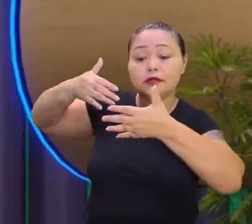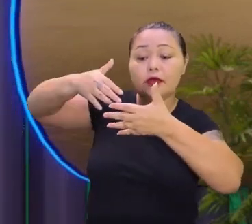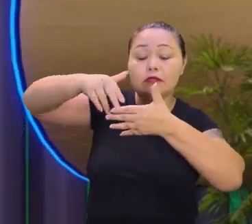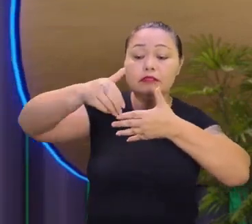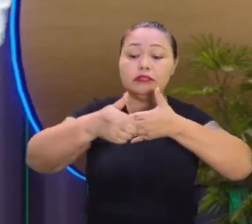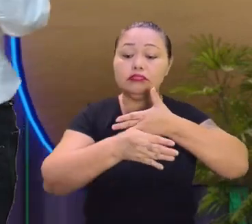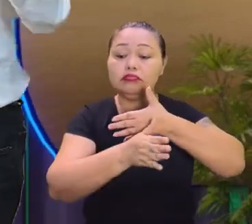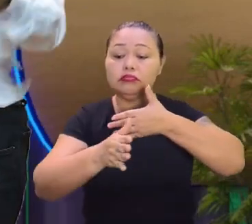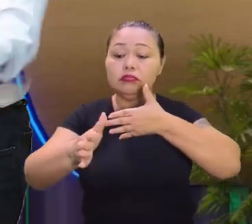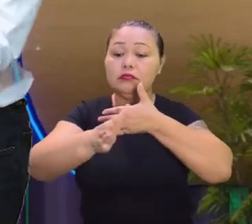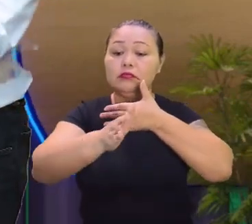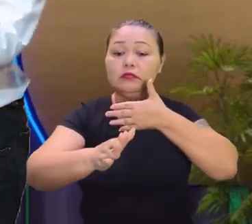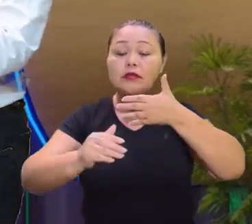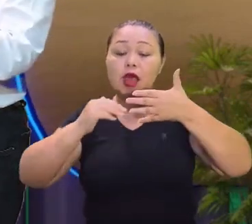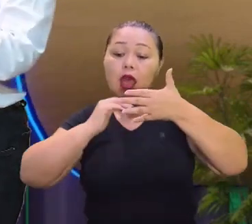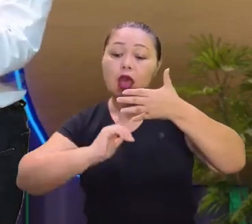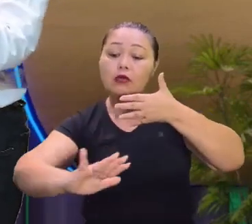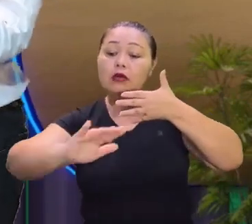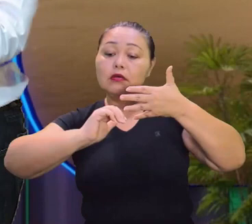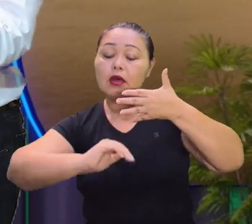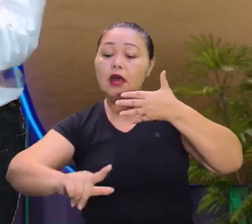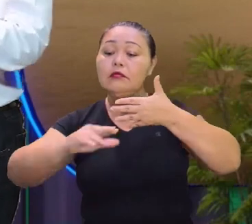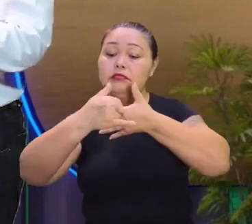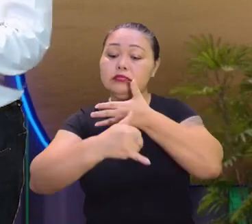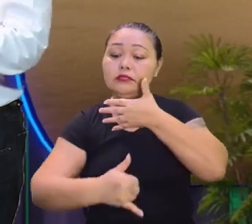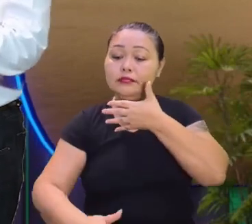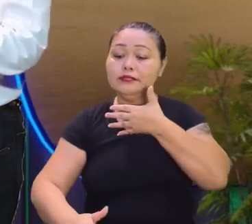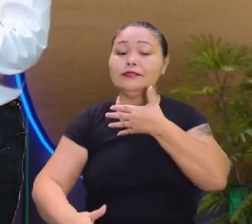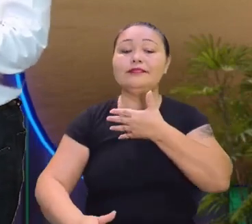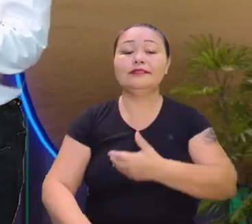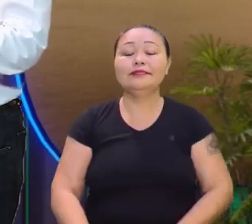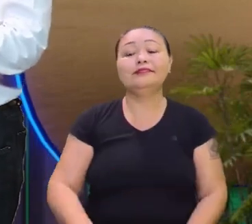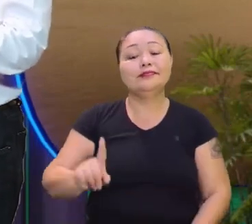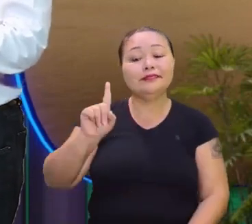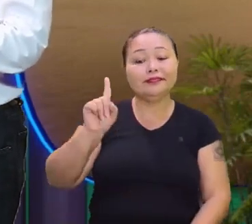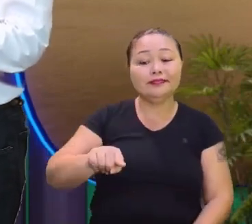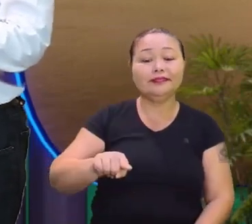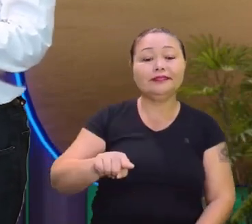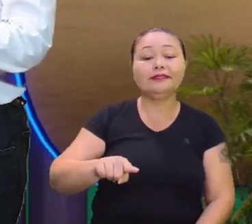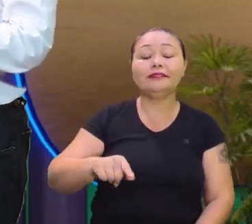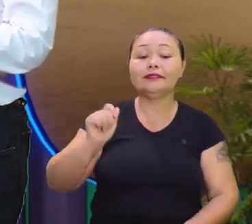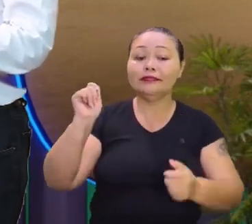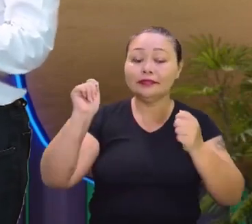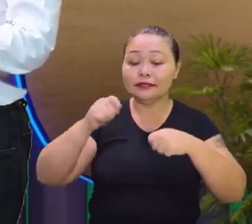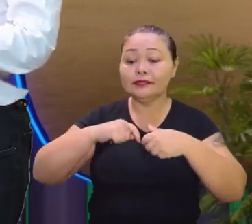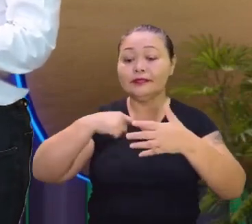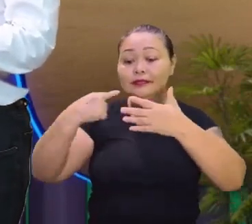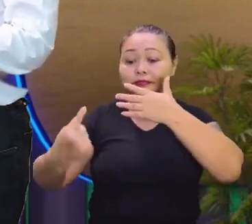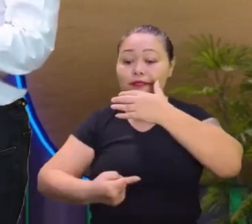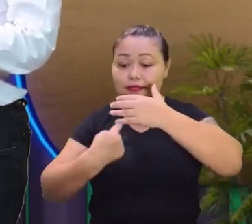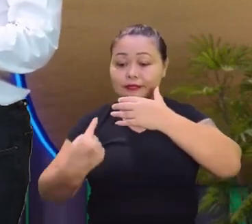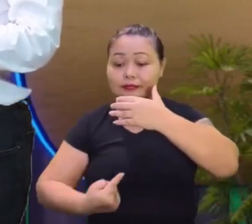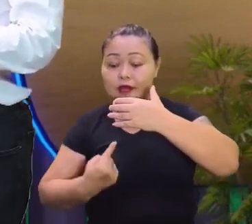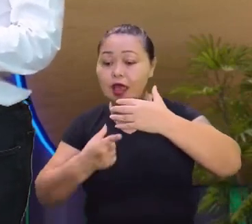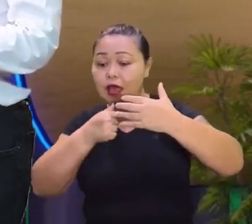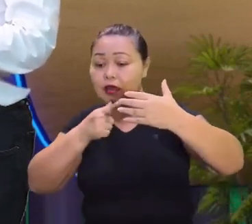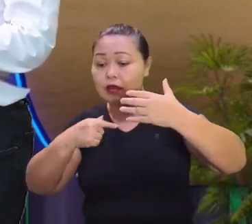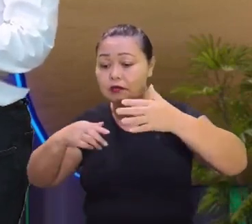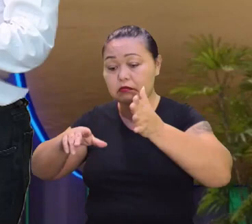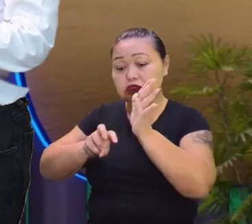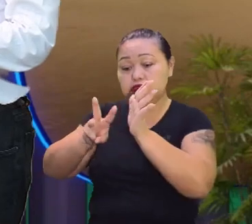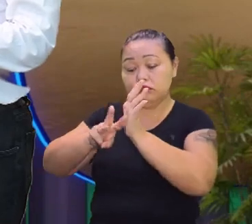de troncos por onde passa a água que gera energia elétrica. Exatamente. É isso? Que poderia comprometer até as turbinas, né? As